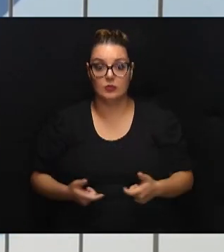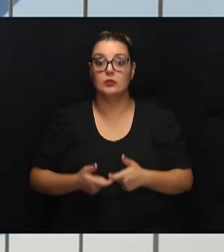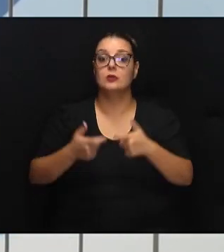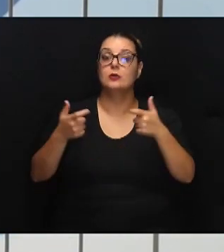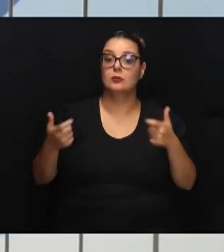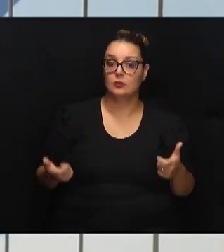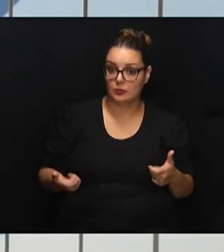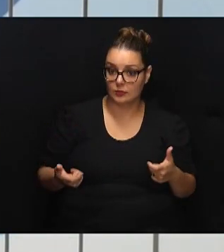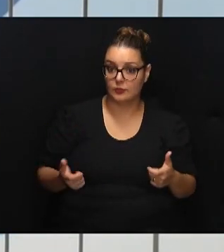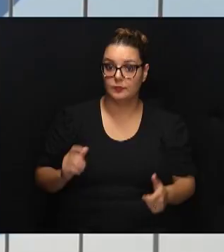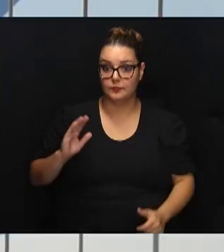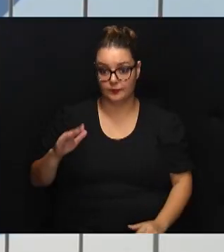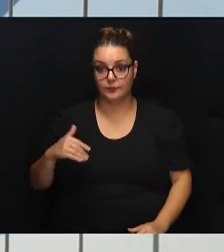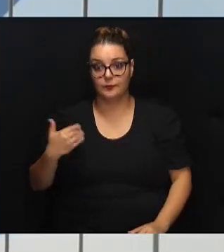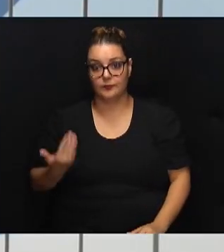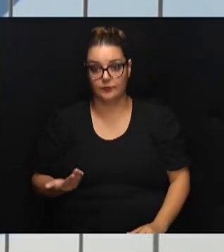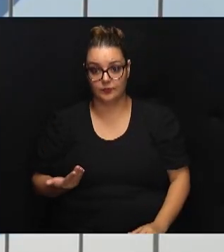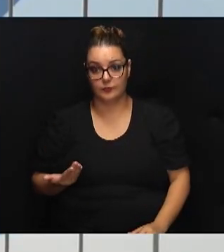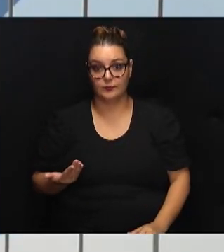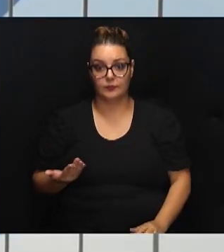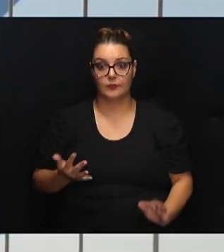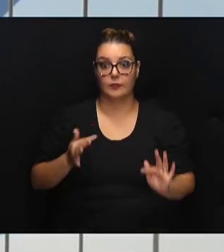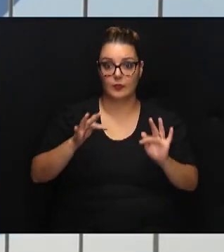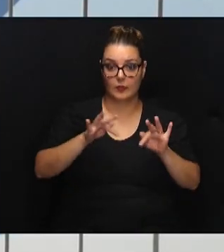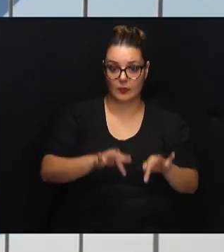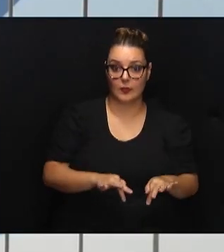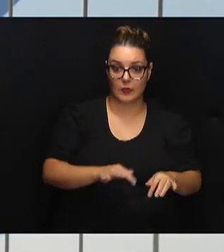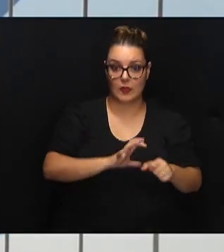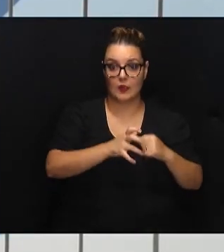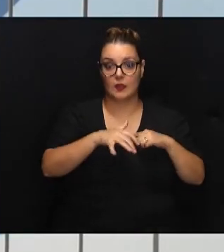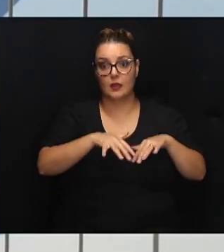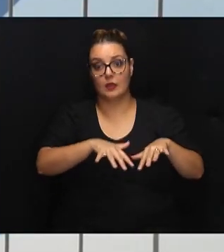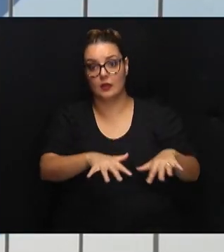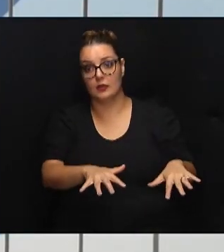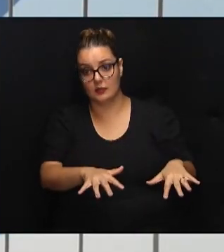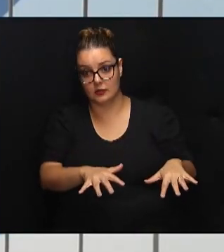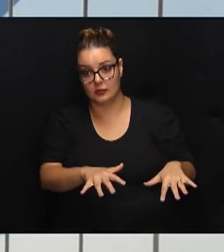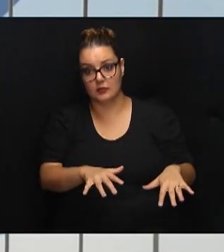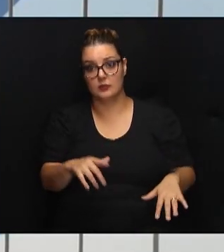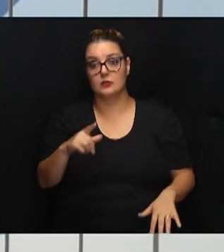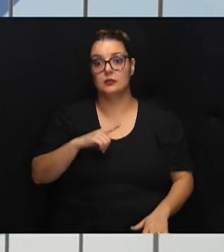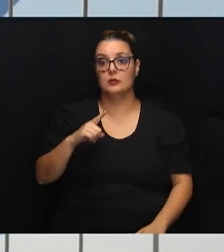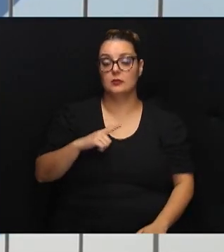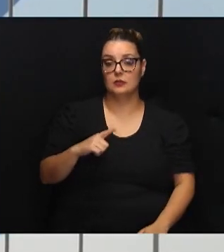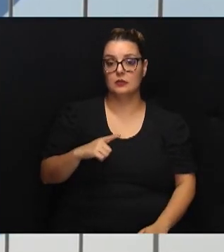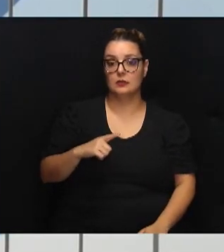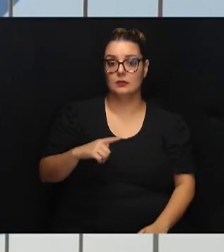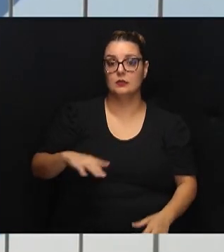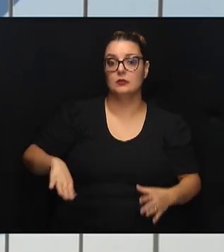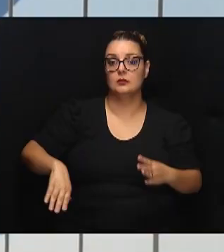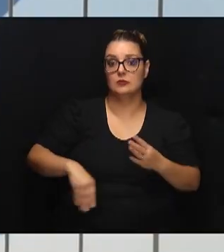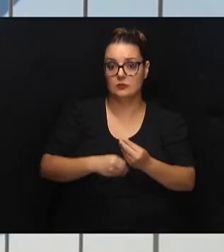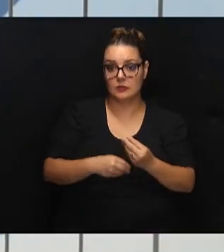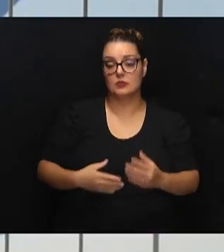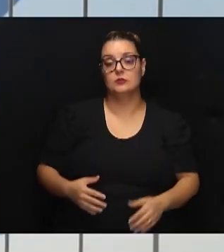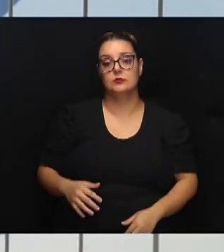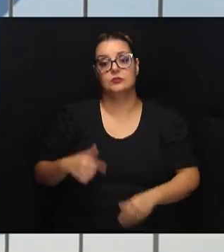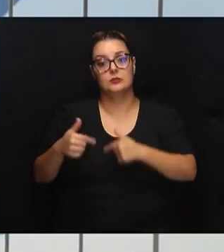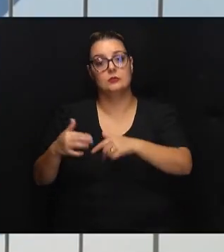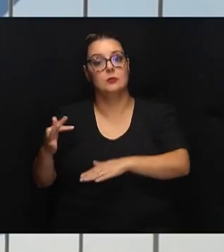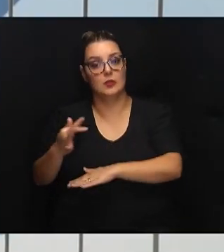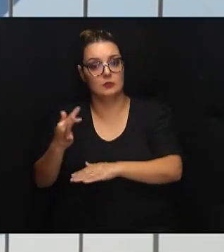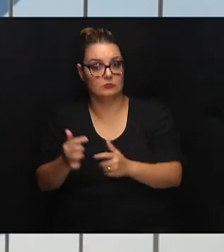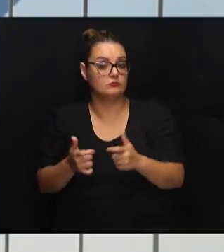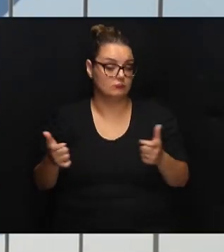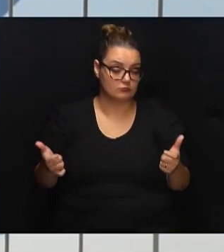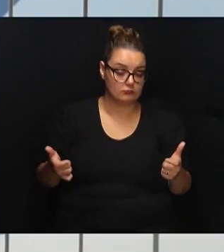muito. Quando a gente termina a pandemia, teve a criação de muitos trabalhos formais, mas a